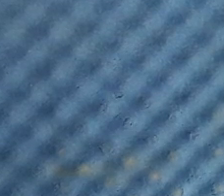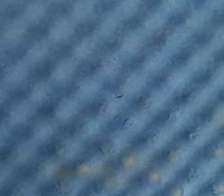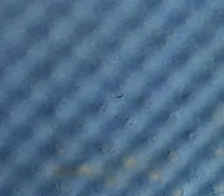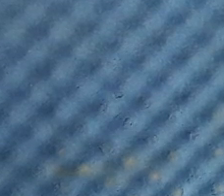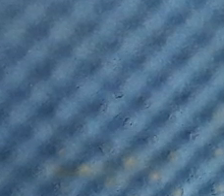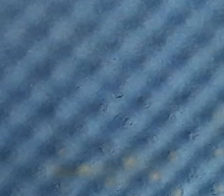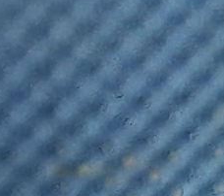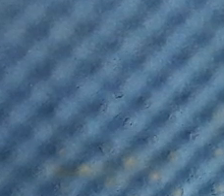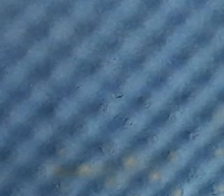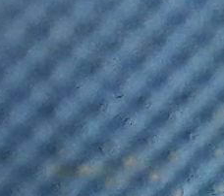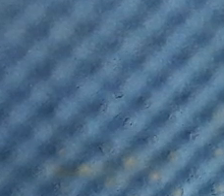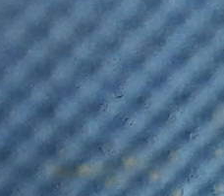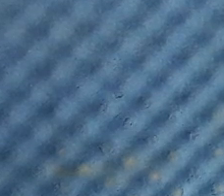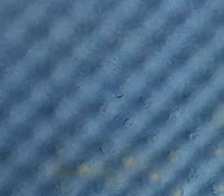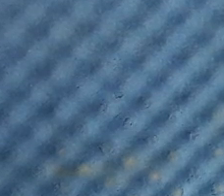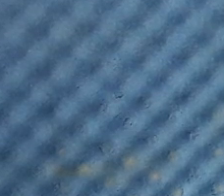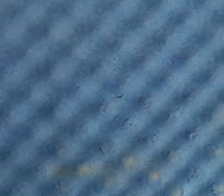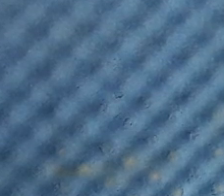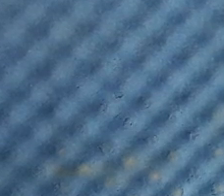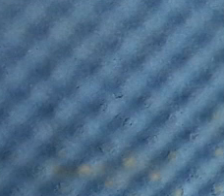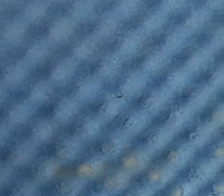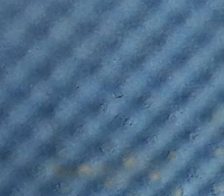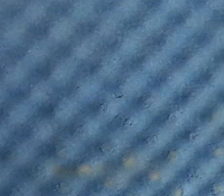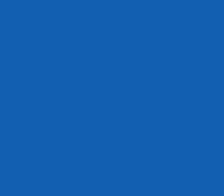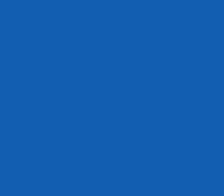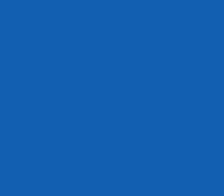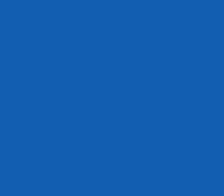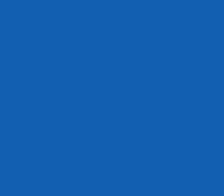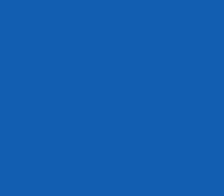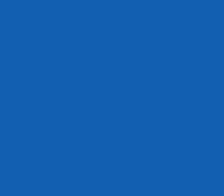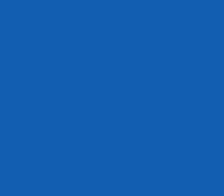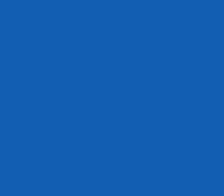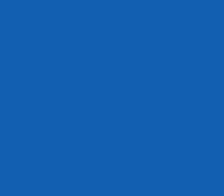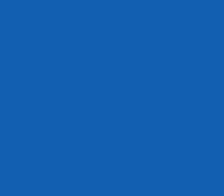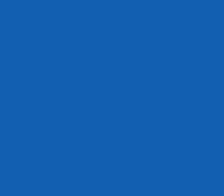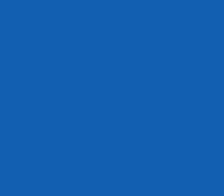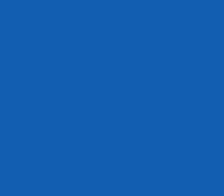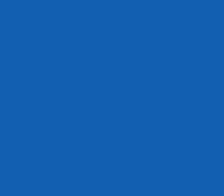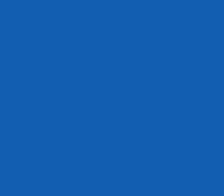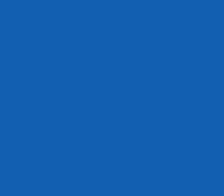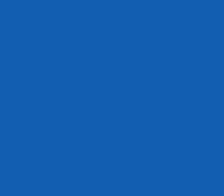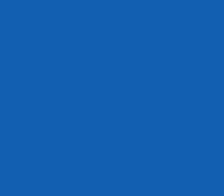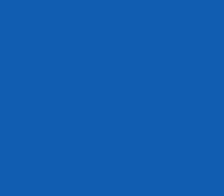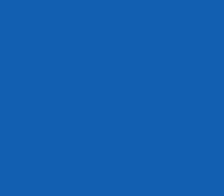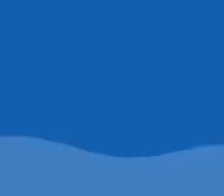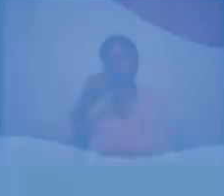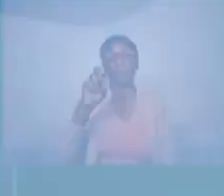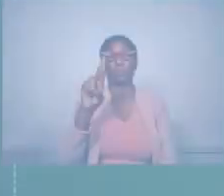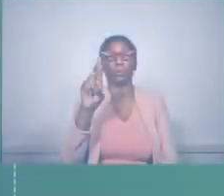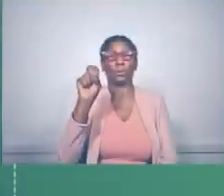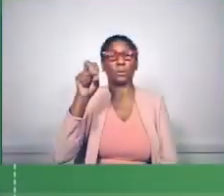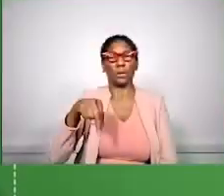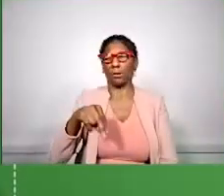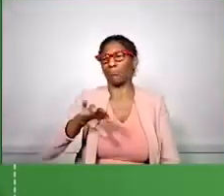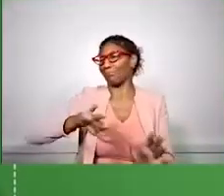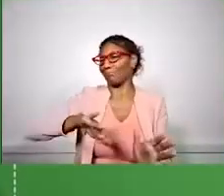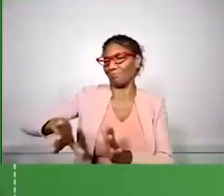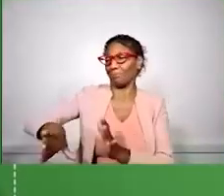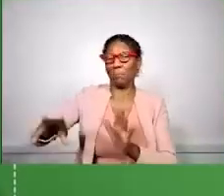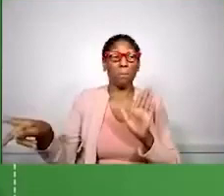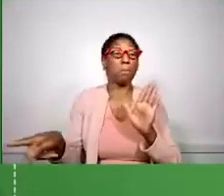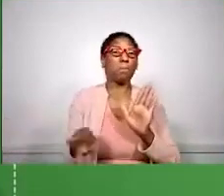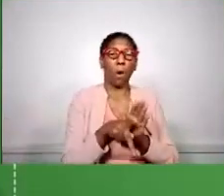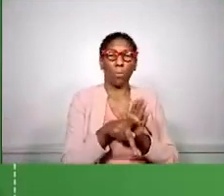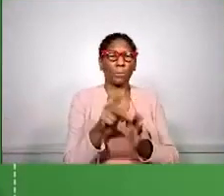discussão dentro da famurs ela teve uma assembleia na segunda-feira já haviam ocorrido se não me falha a memória e mais duas reuniões temáticas em